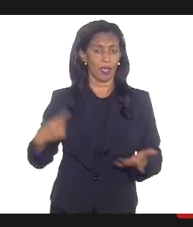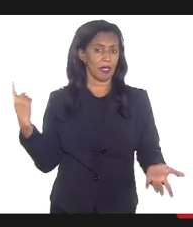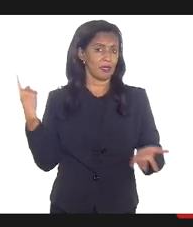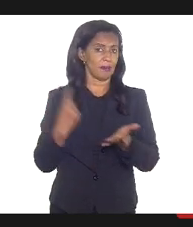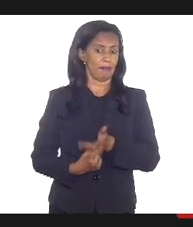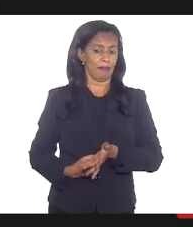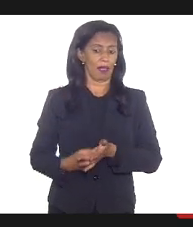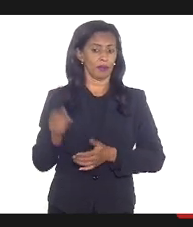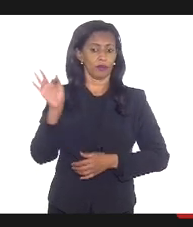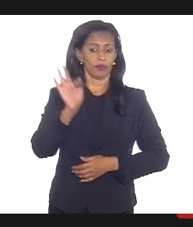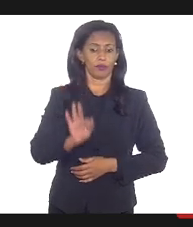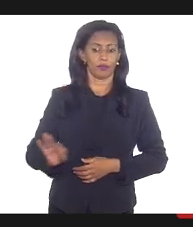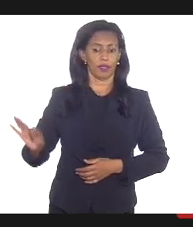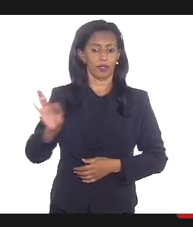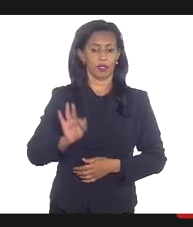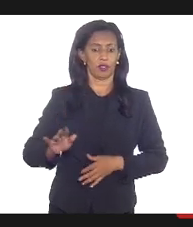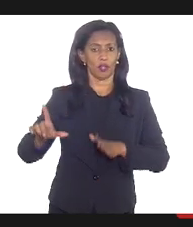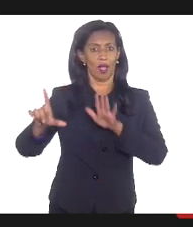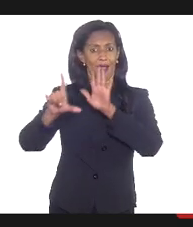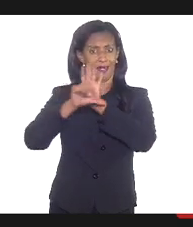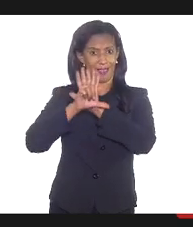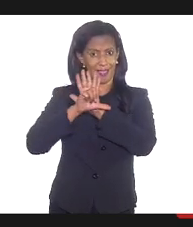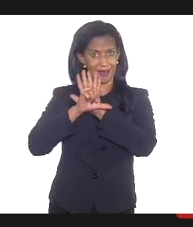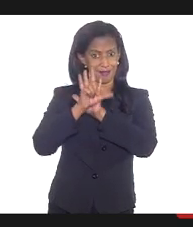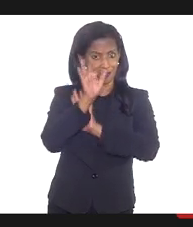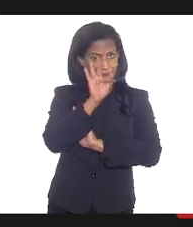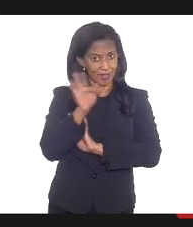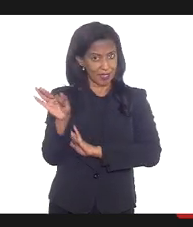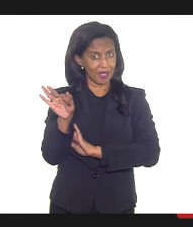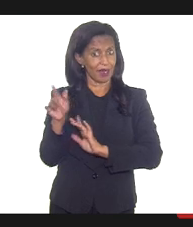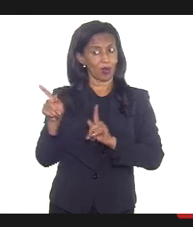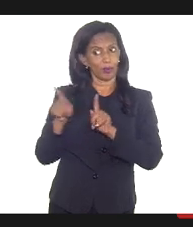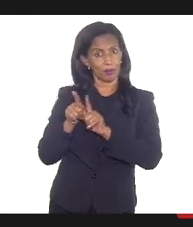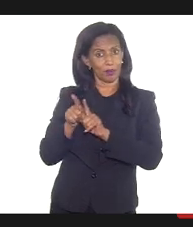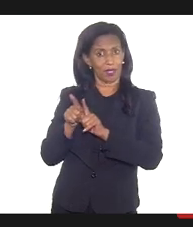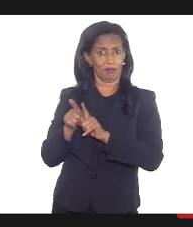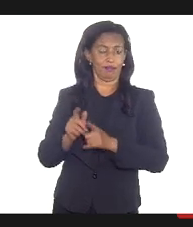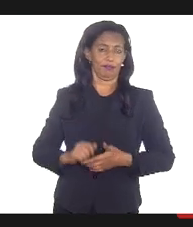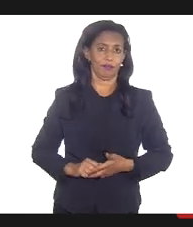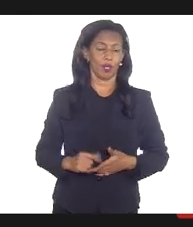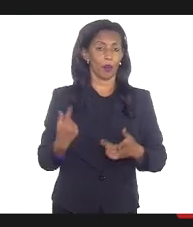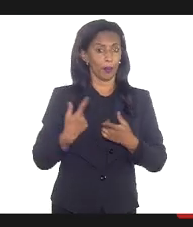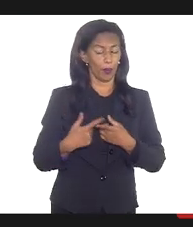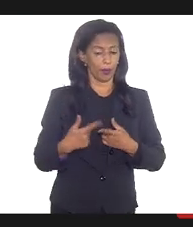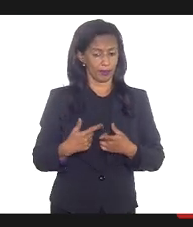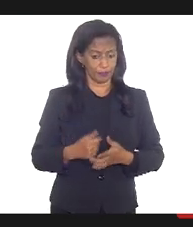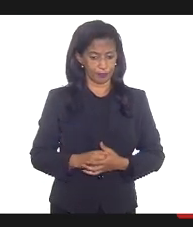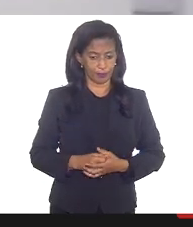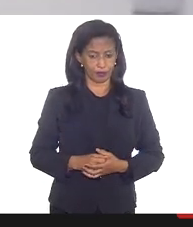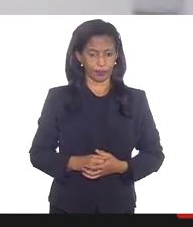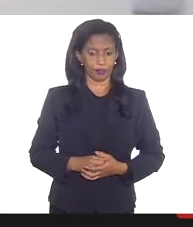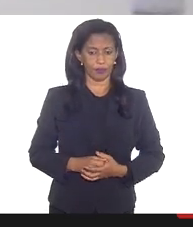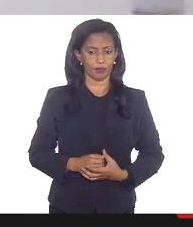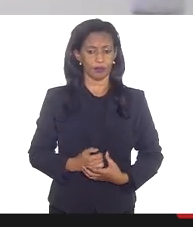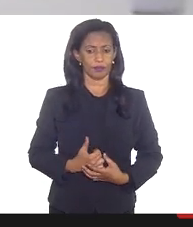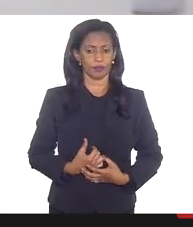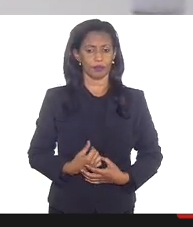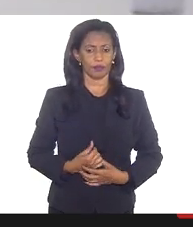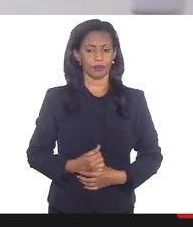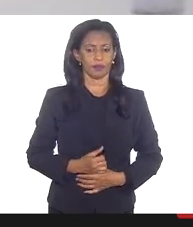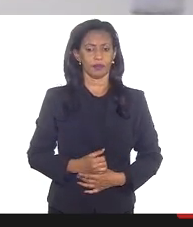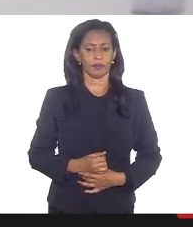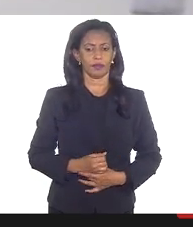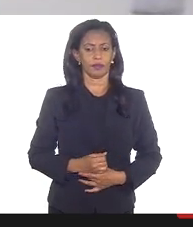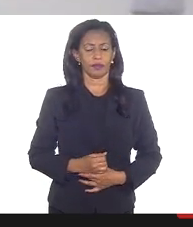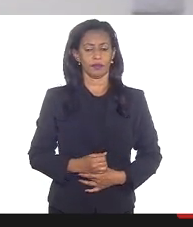pacto federativo, confrontando a lei federal, né, negociando e confrontando. Por fim, meu tempo já está esgotando, isso,